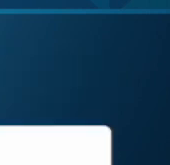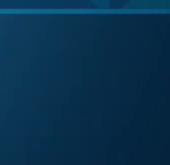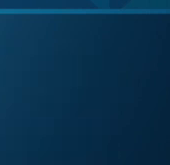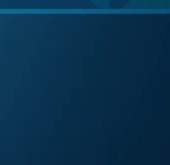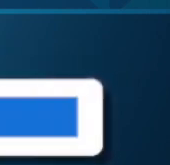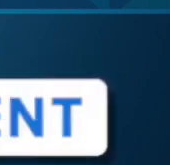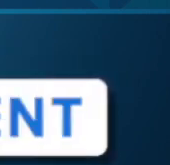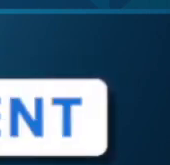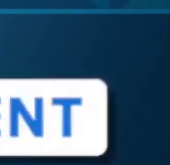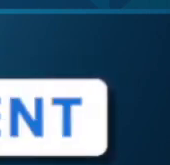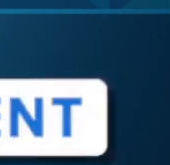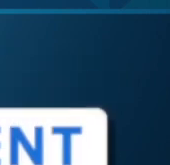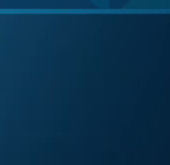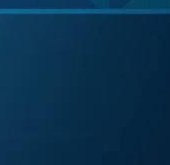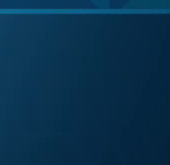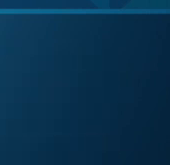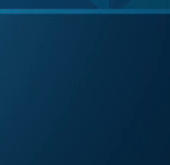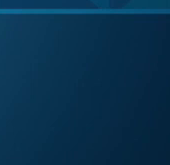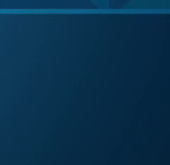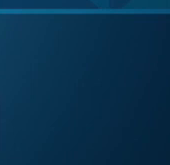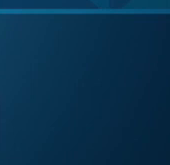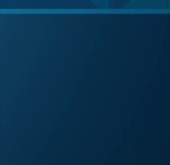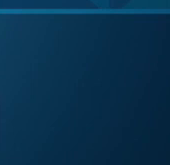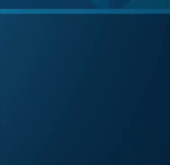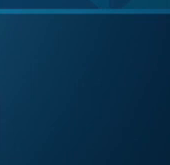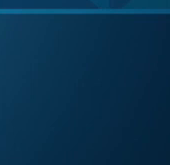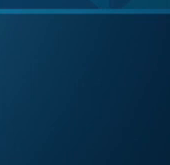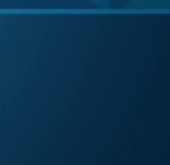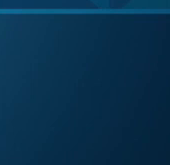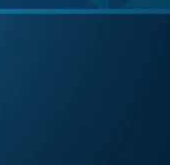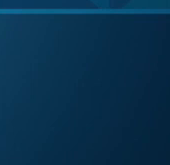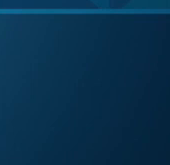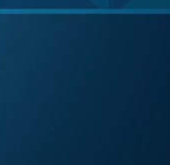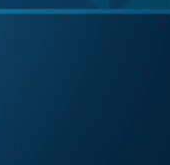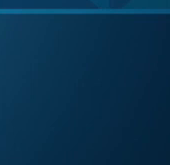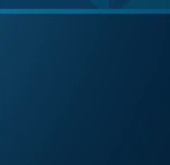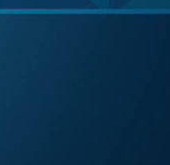notificação. Fo comentário no fahetutang ba media social siraseluk.